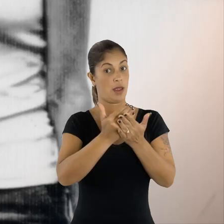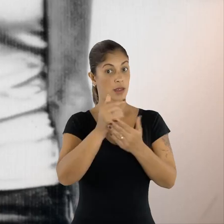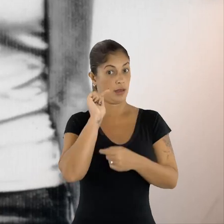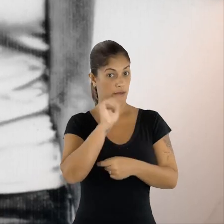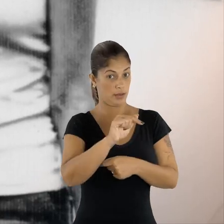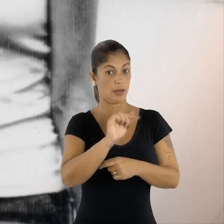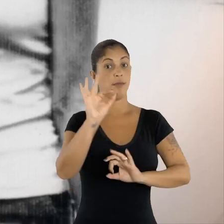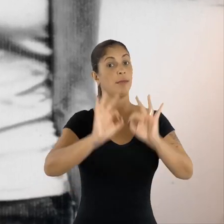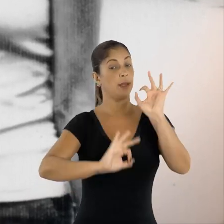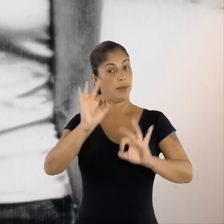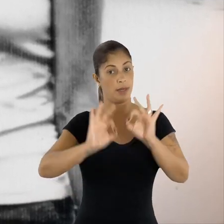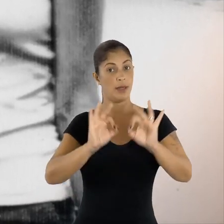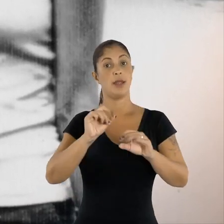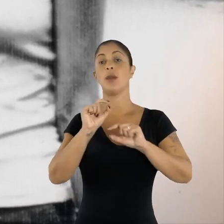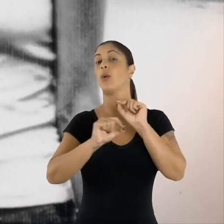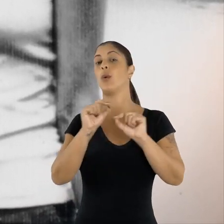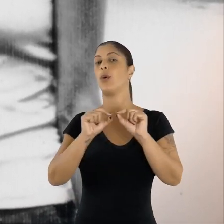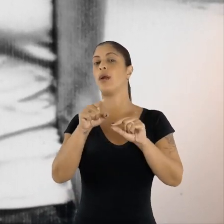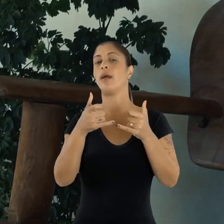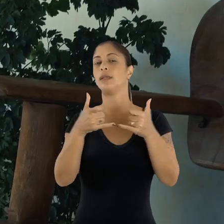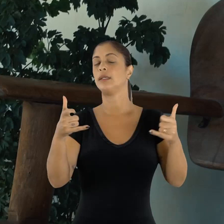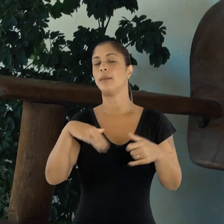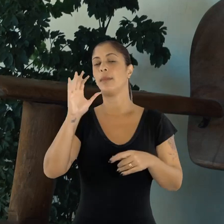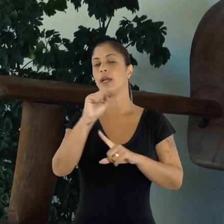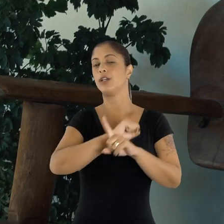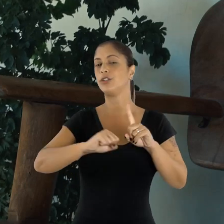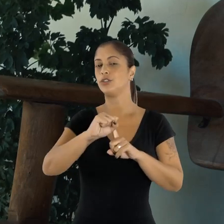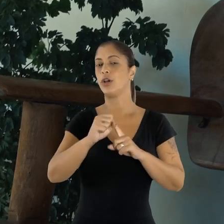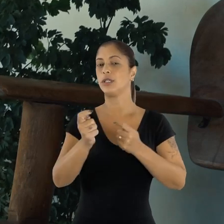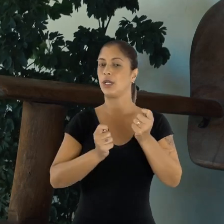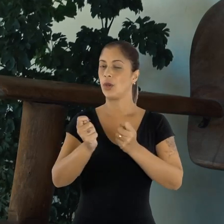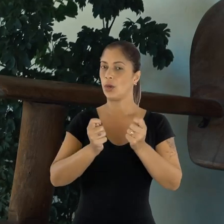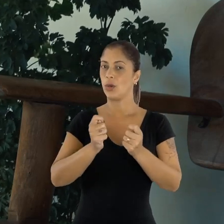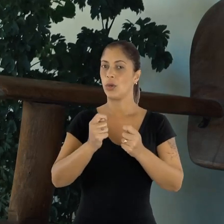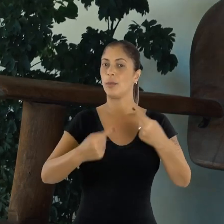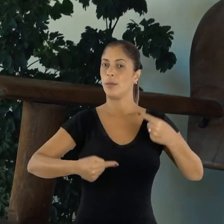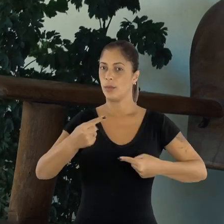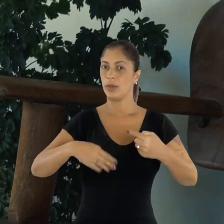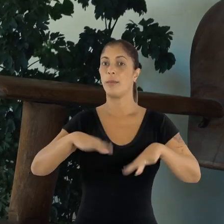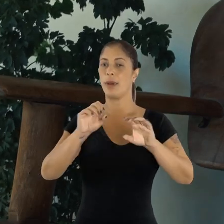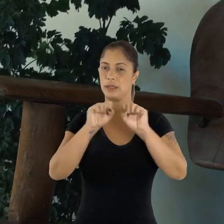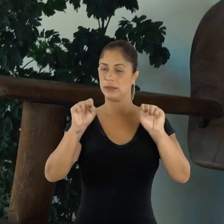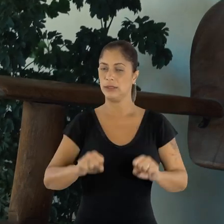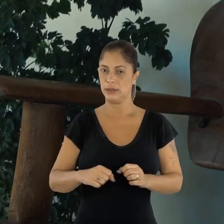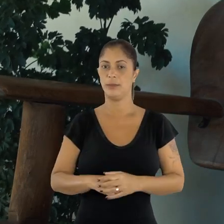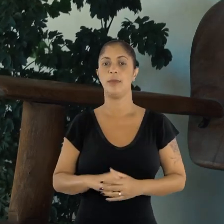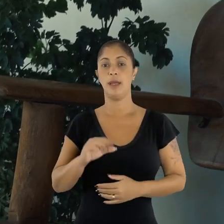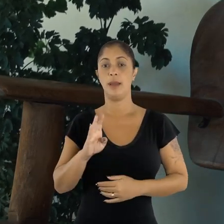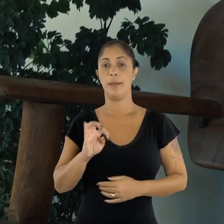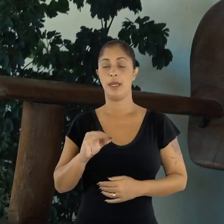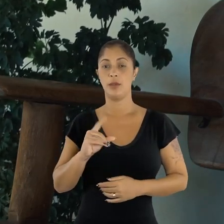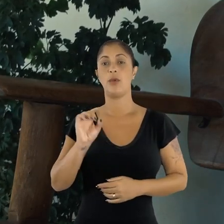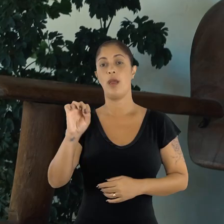nós fomos preparados, formados nessa linha mais socioeconômico-política, Cláudio de maneira Vereza. mais sistemática, né? O Beto